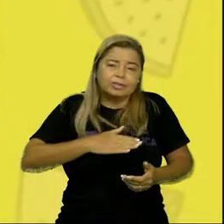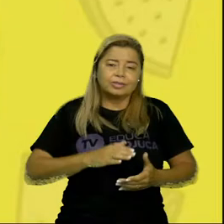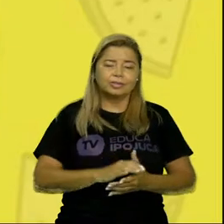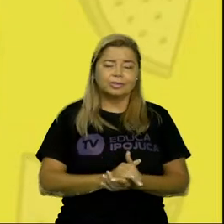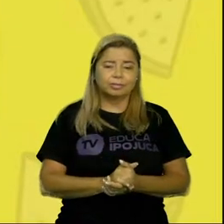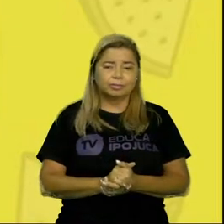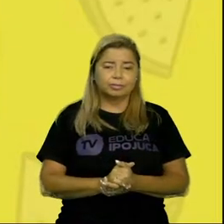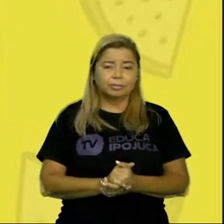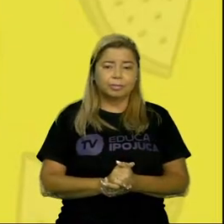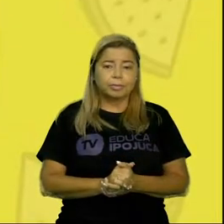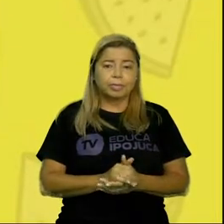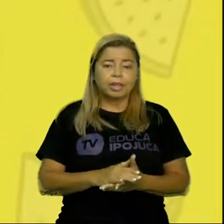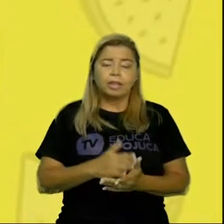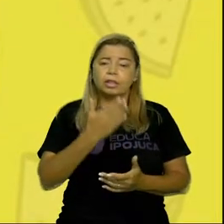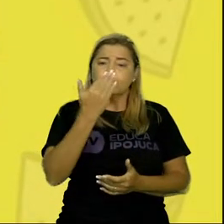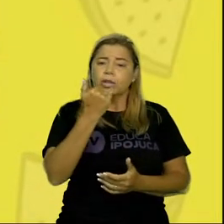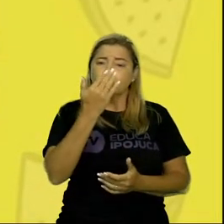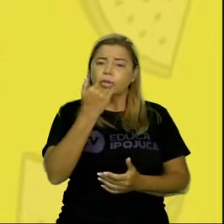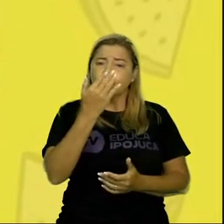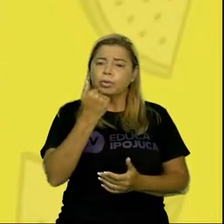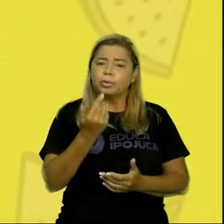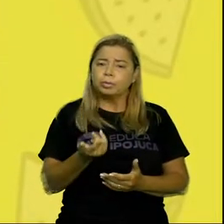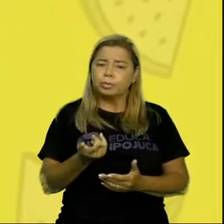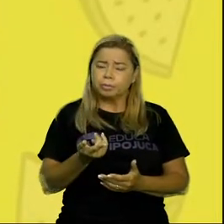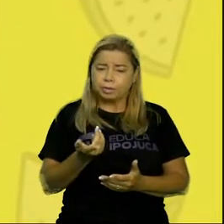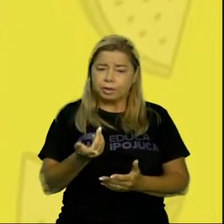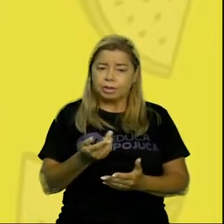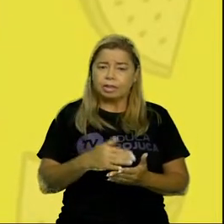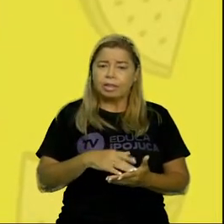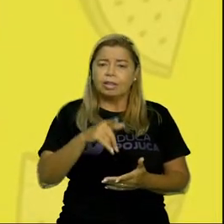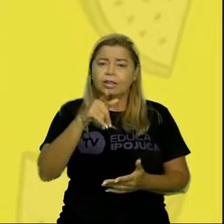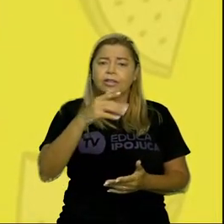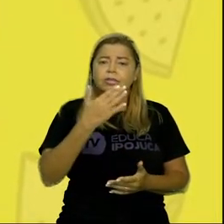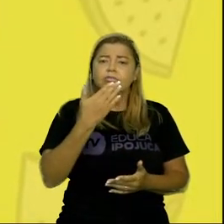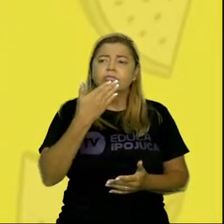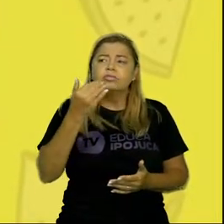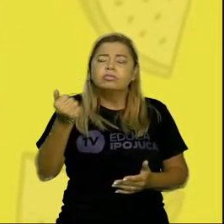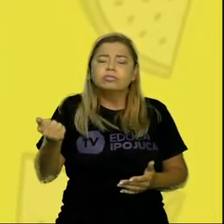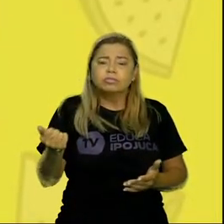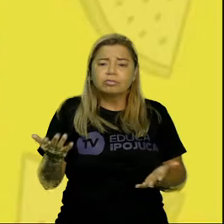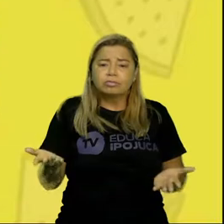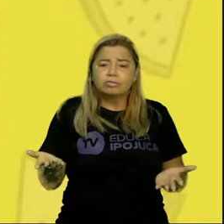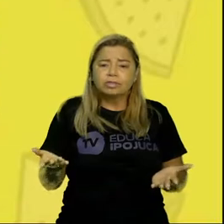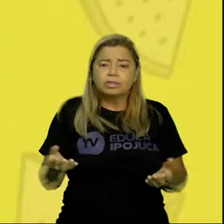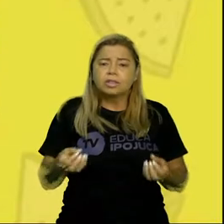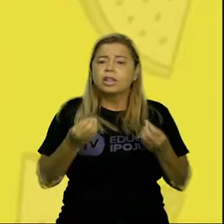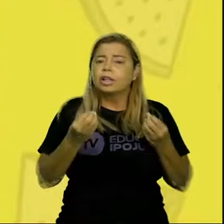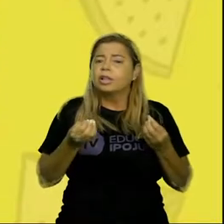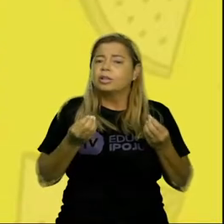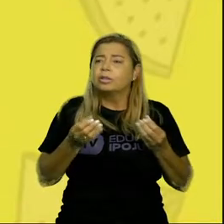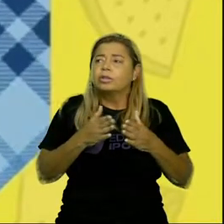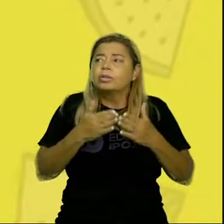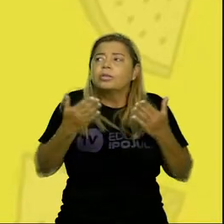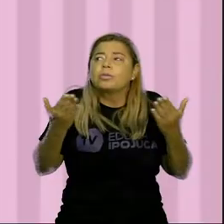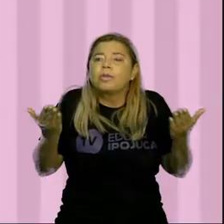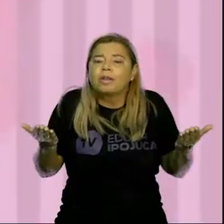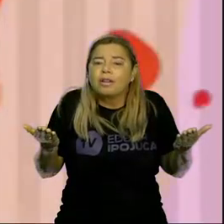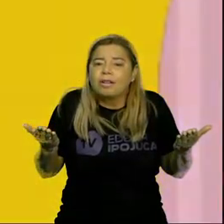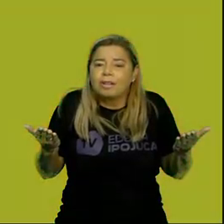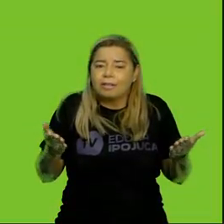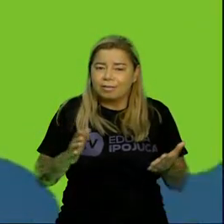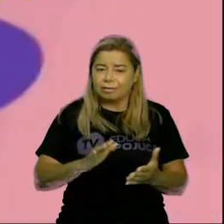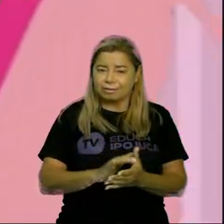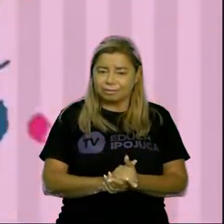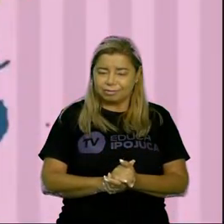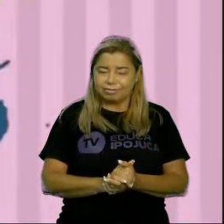E qual a sua comida preferida? Todo mundo tem uma comida preferida, não é isso? E a tia quer